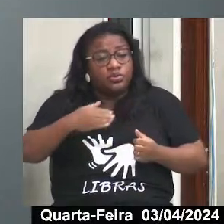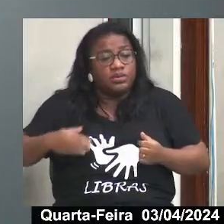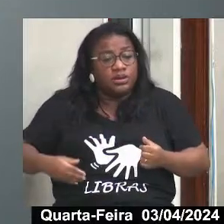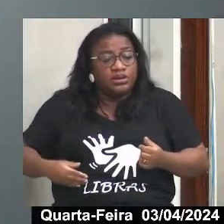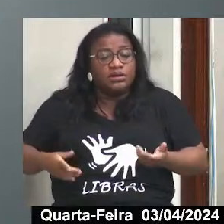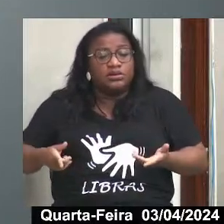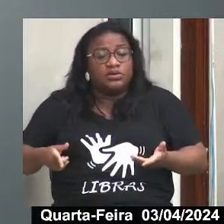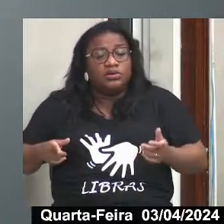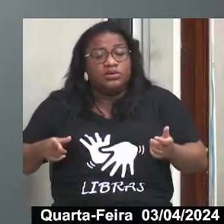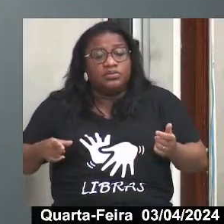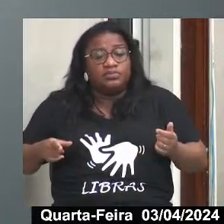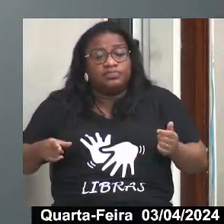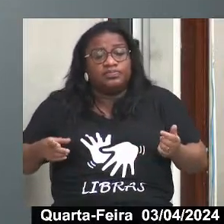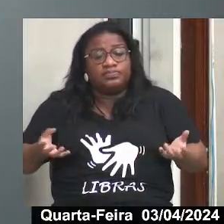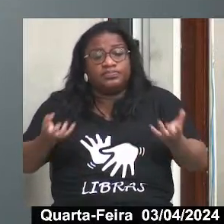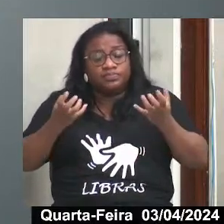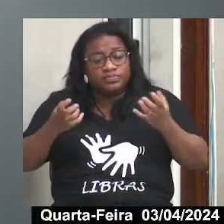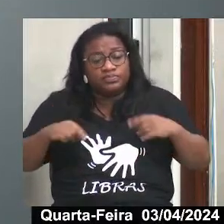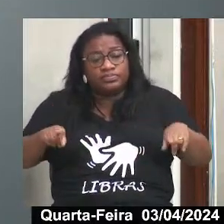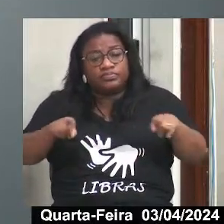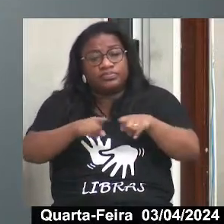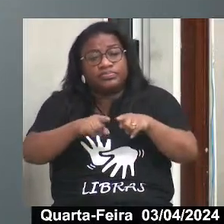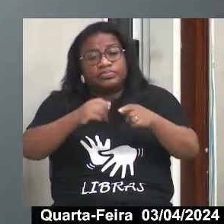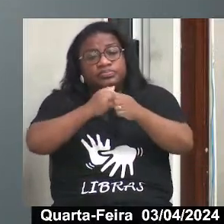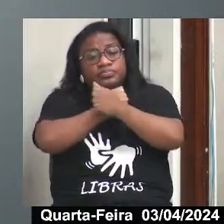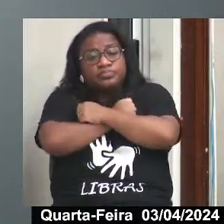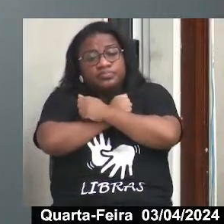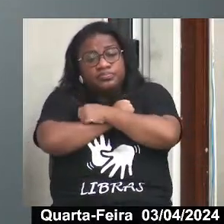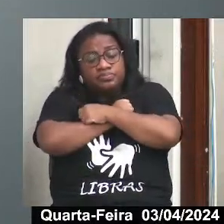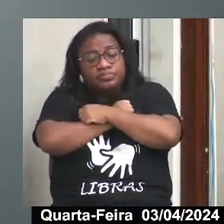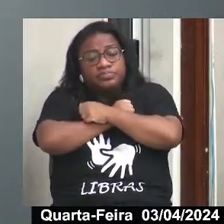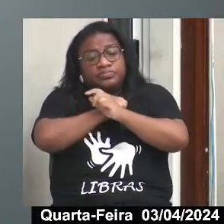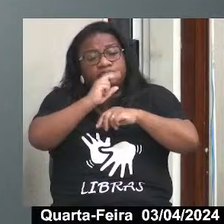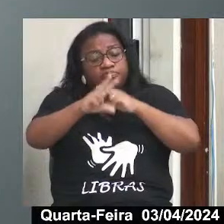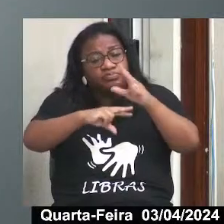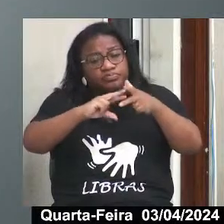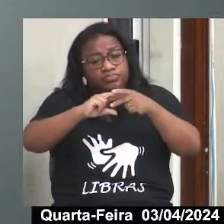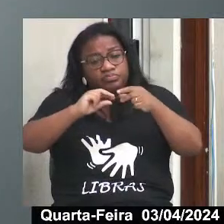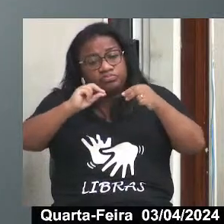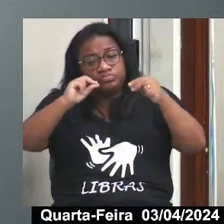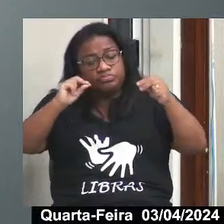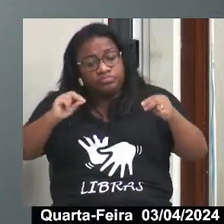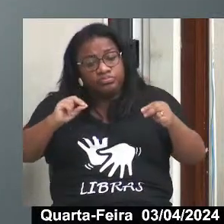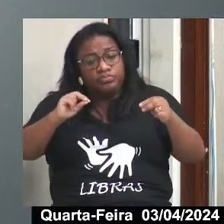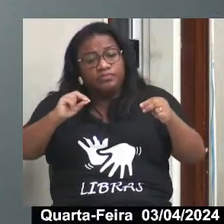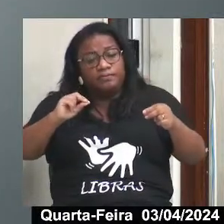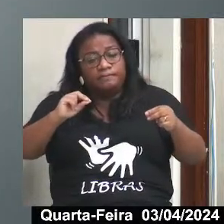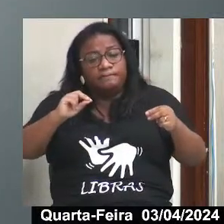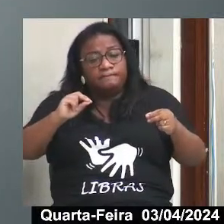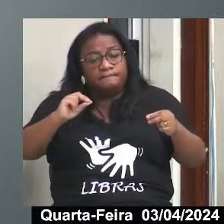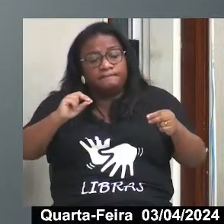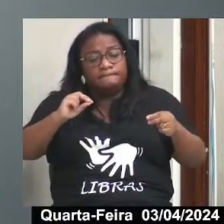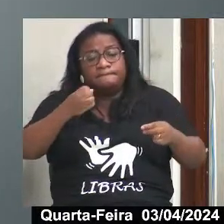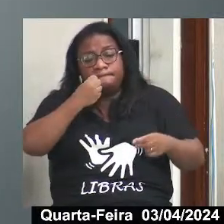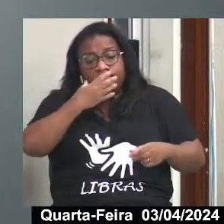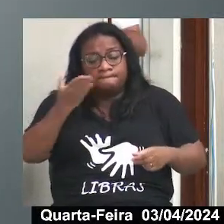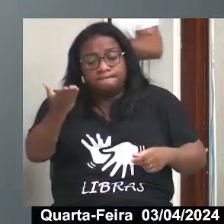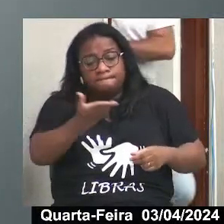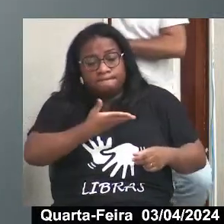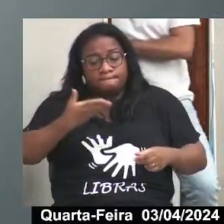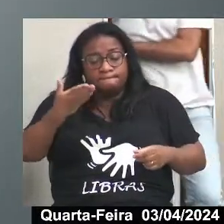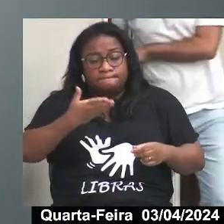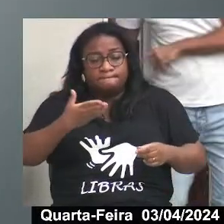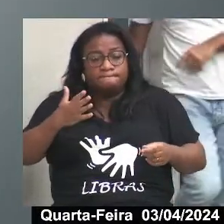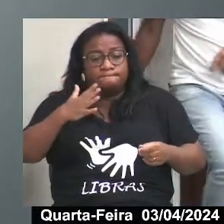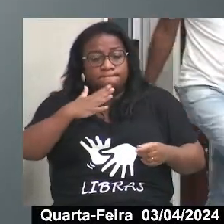vocês. Quero aqui mandar um abraço e agradecer por esse presente que trouxe do Bom Prato para cá. Quero